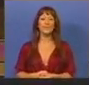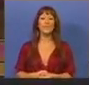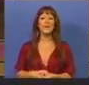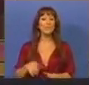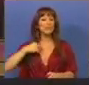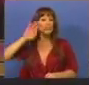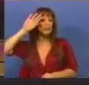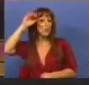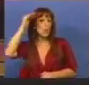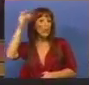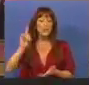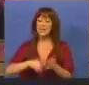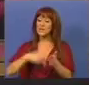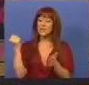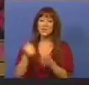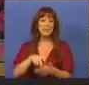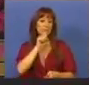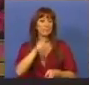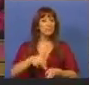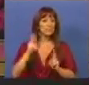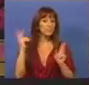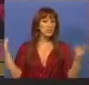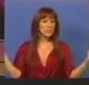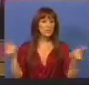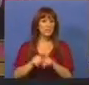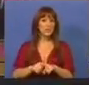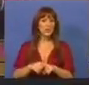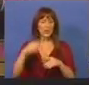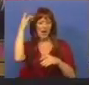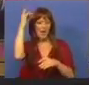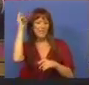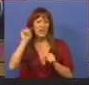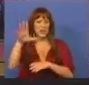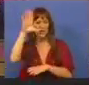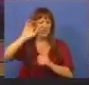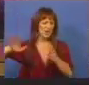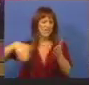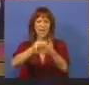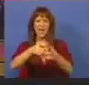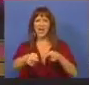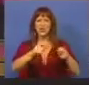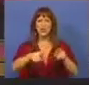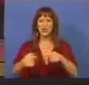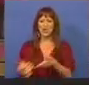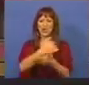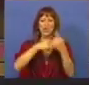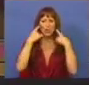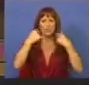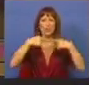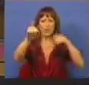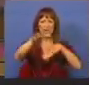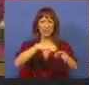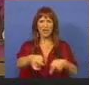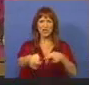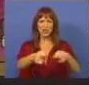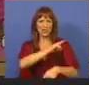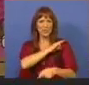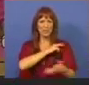Já sabíamos que sempre que possível a doutrina do Governo é entregar a gestão dos recursos públicos à gestão